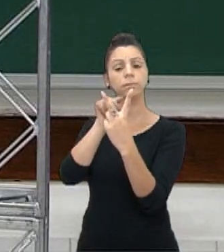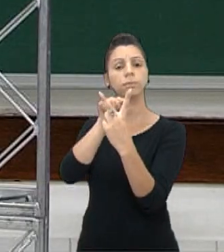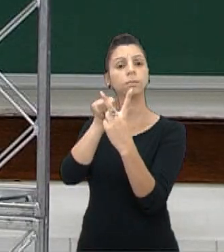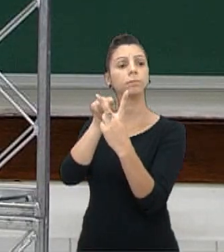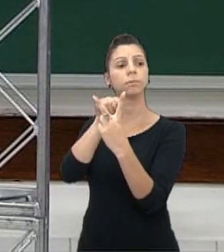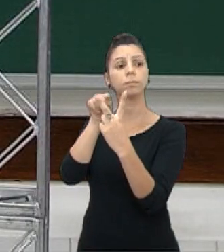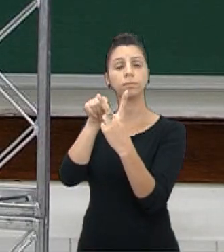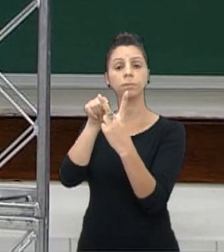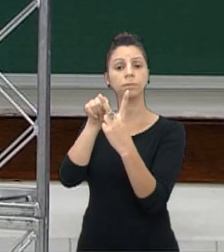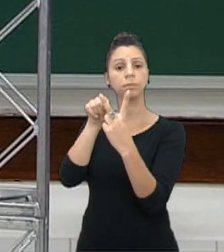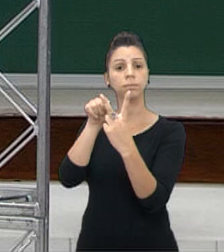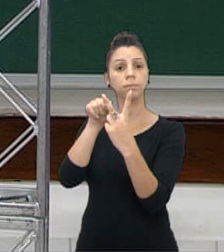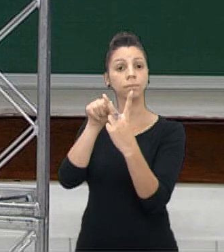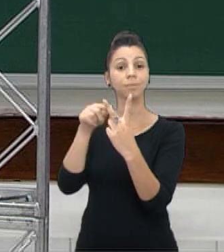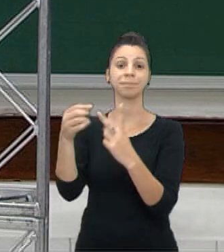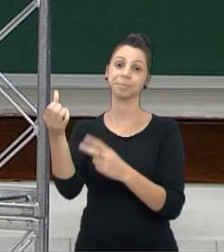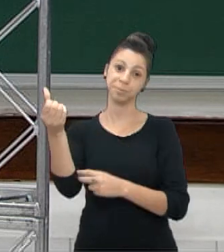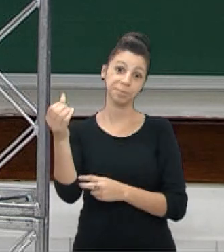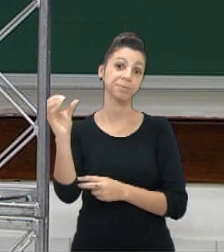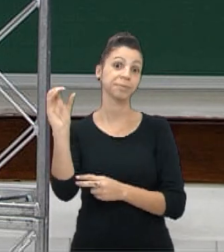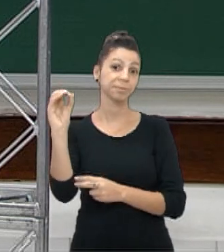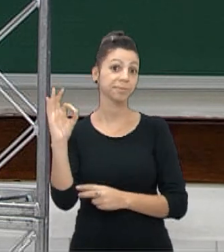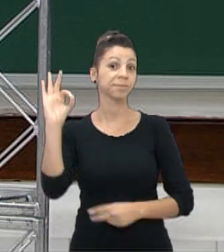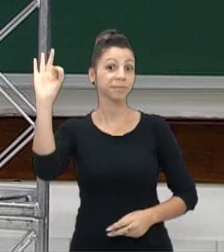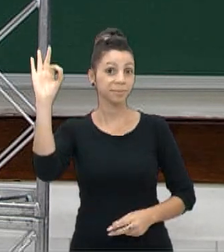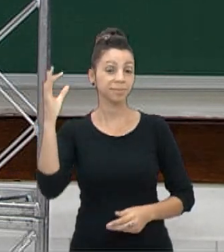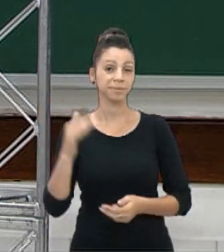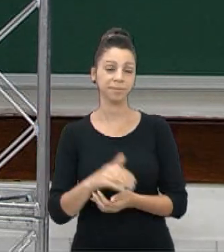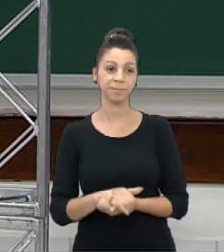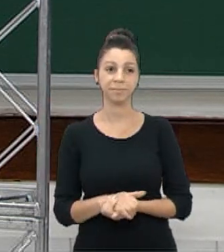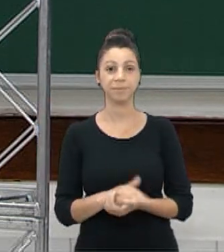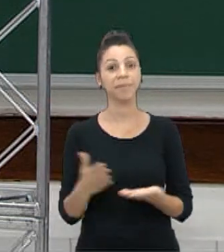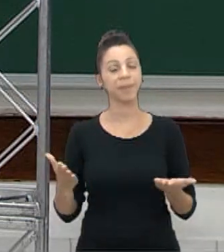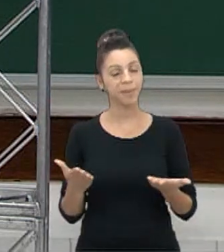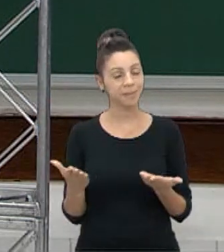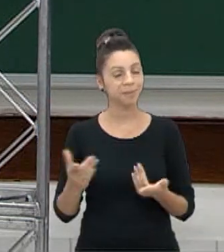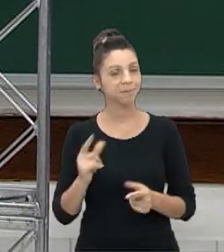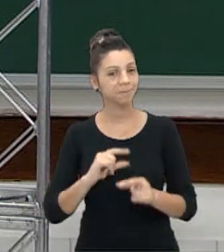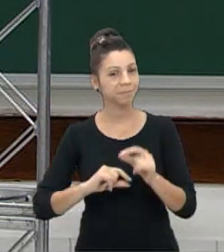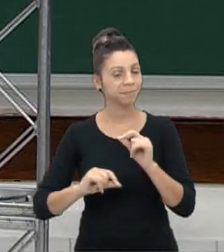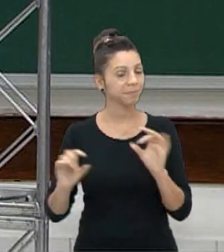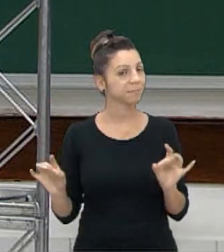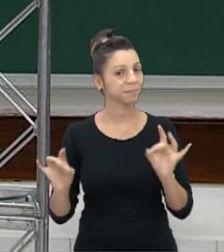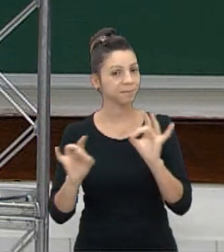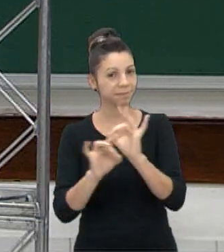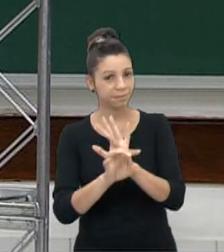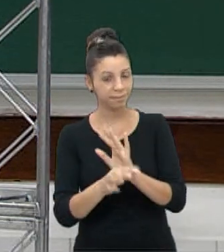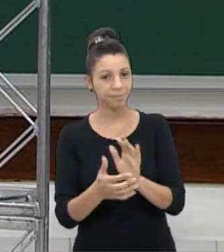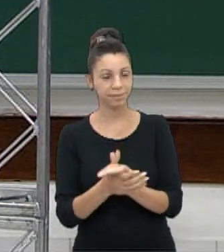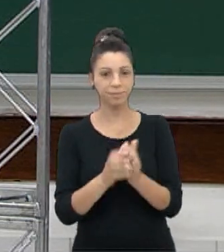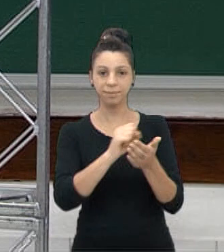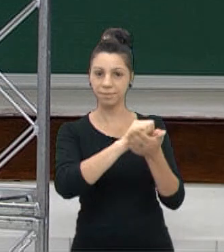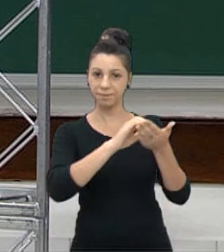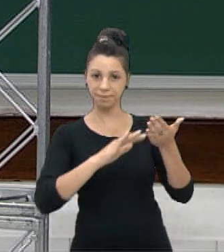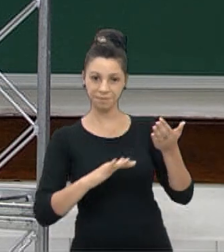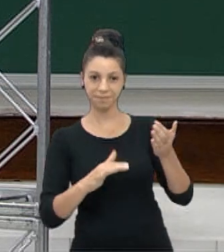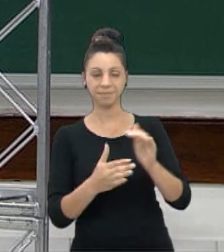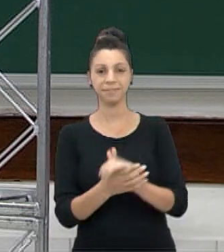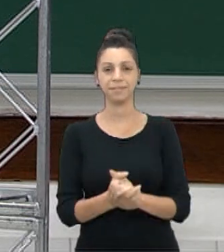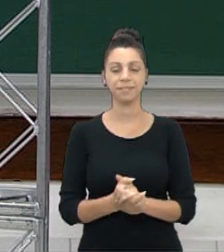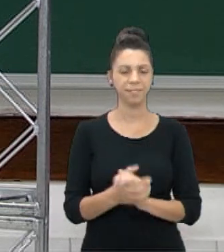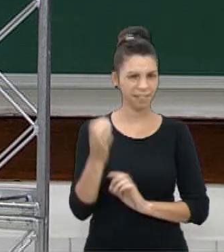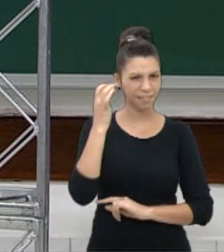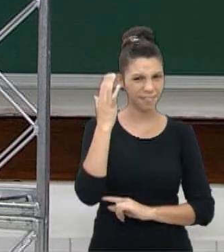é 60 graus. Agora sim, terminamos o exercício.